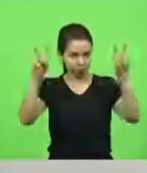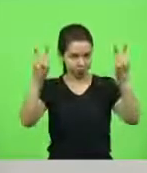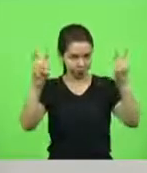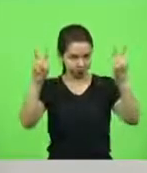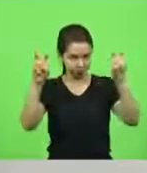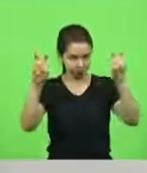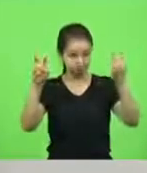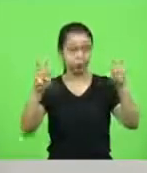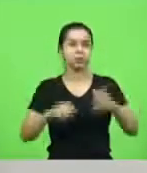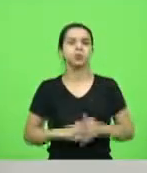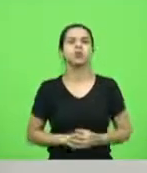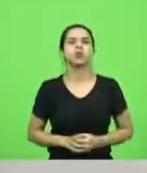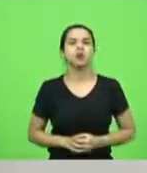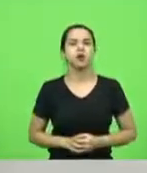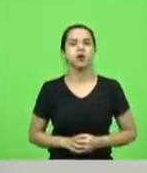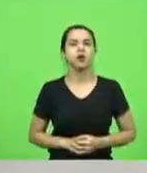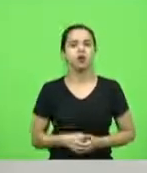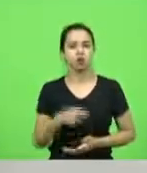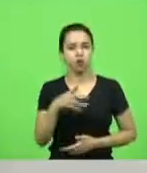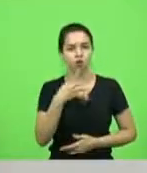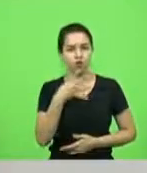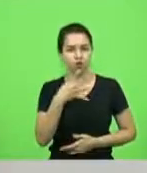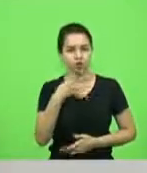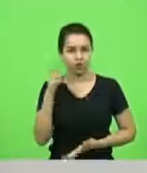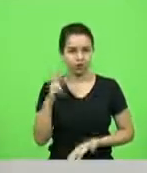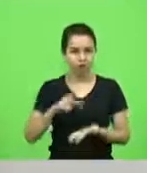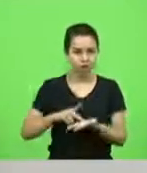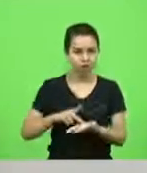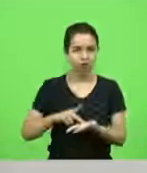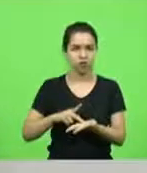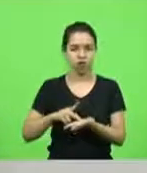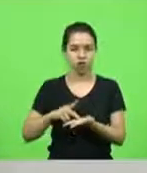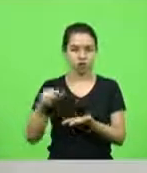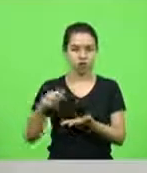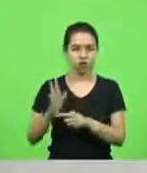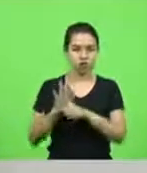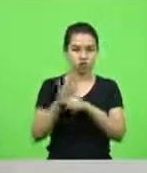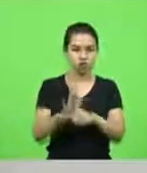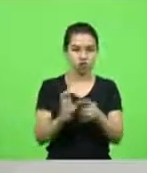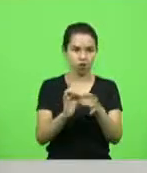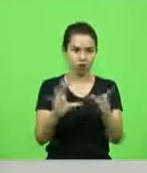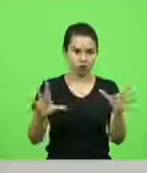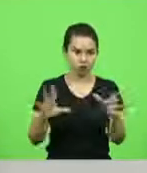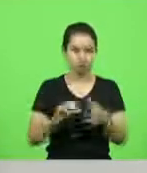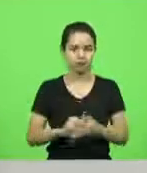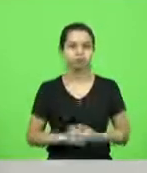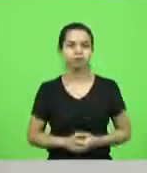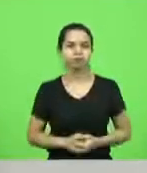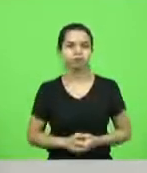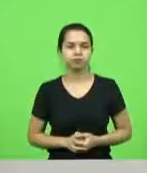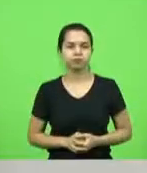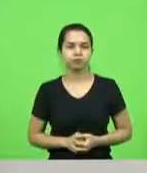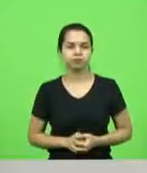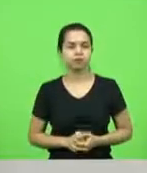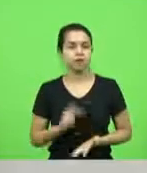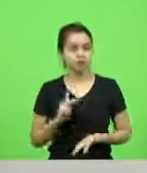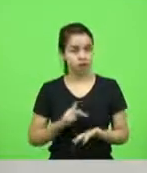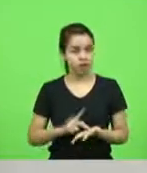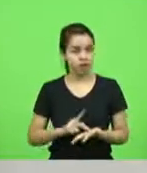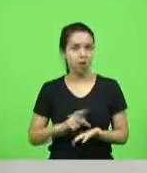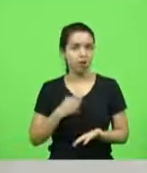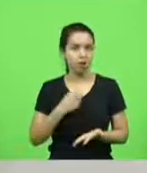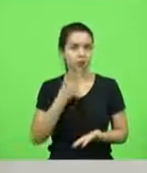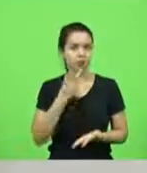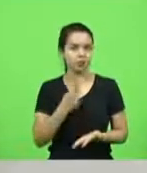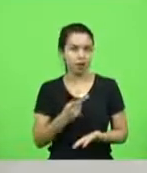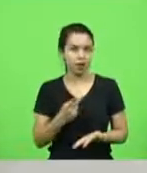reconhecesse a verdade e a verdade vos libertará o e de verdade mesmo é eu preciso contar um pouquinho da história